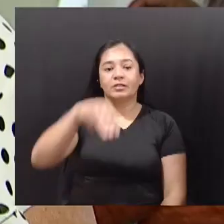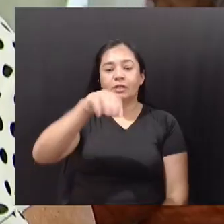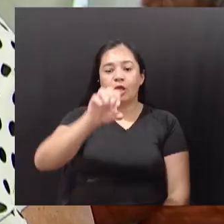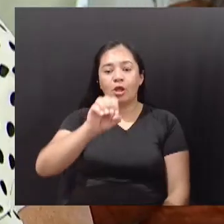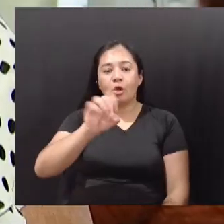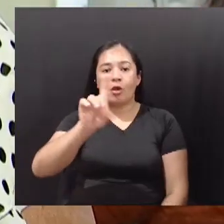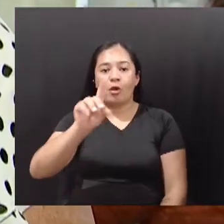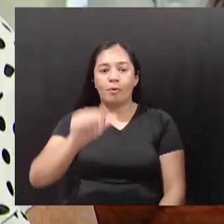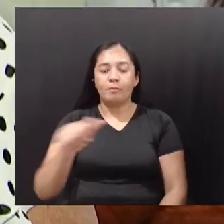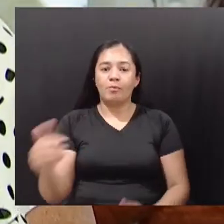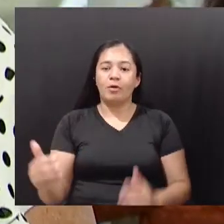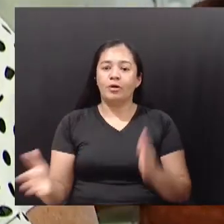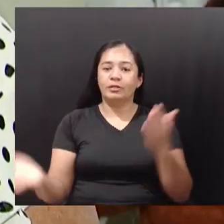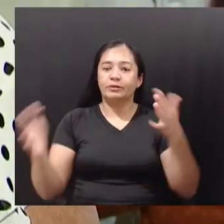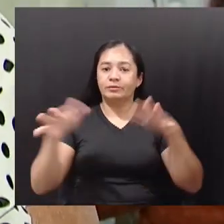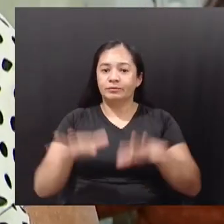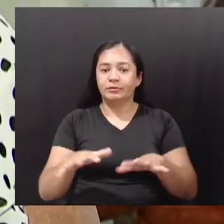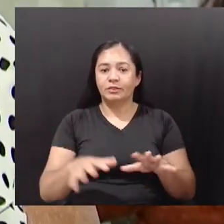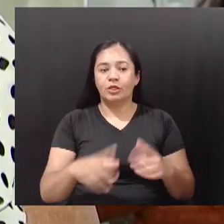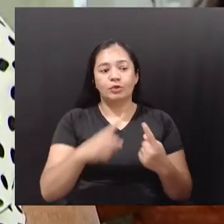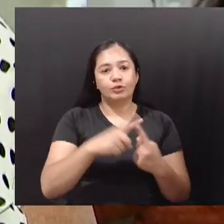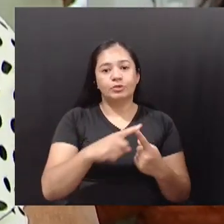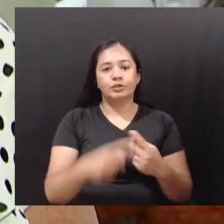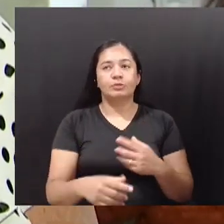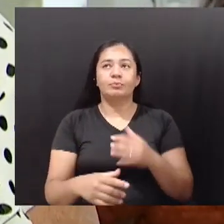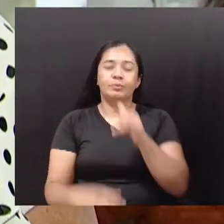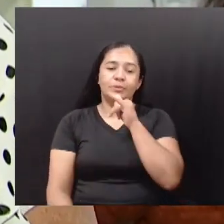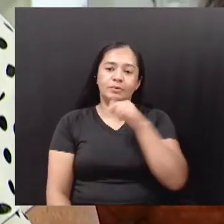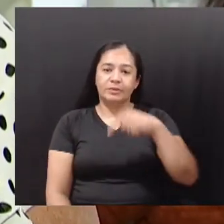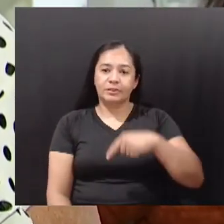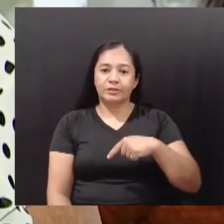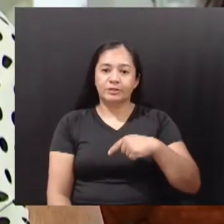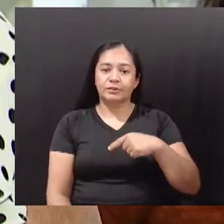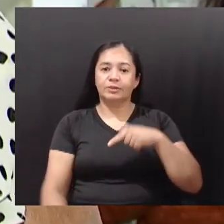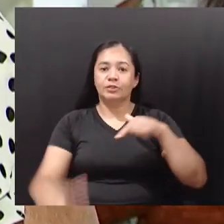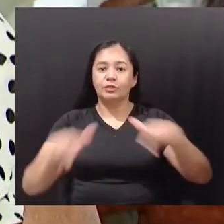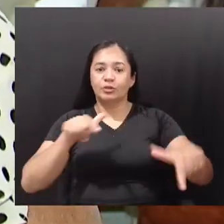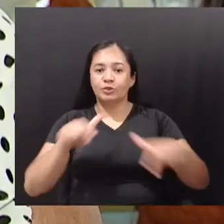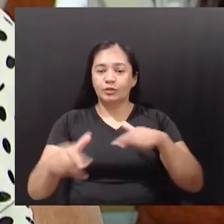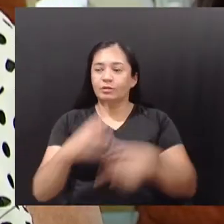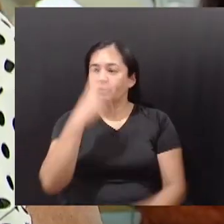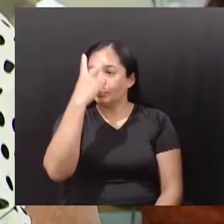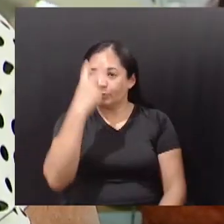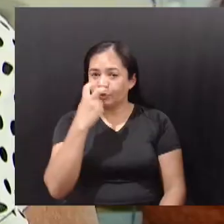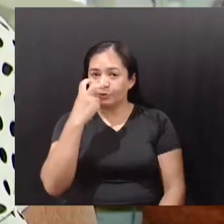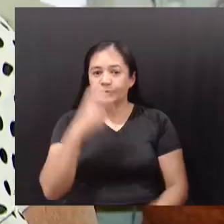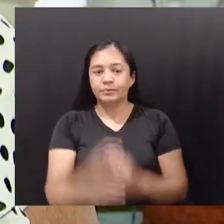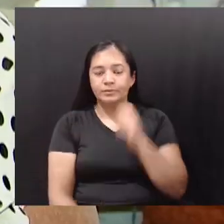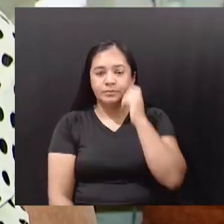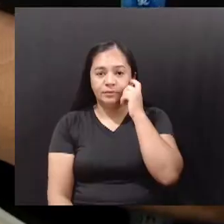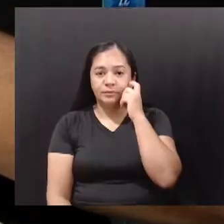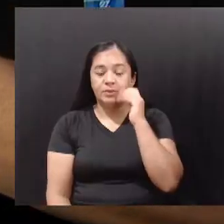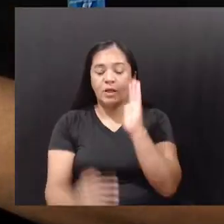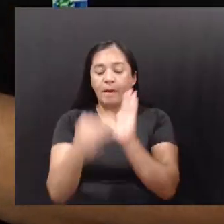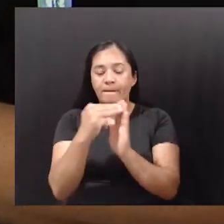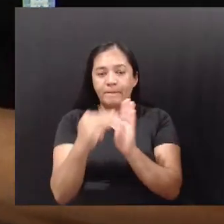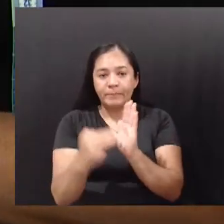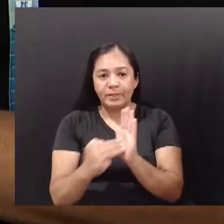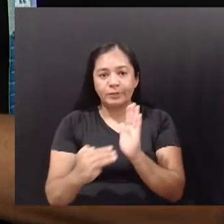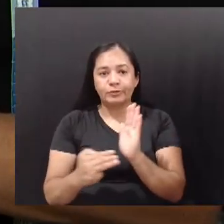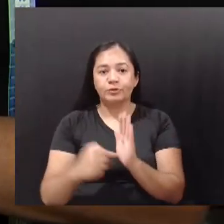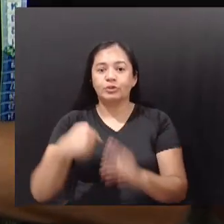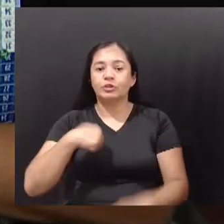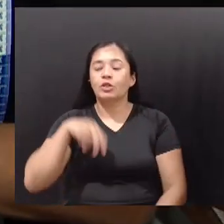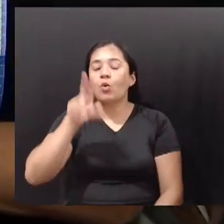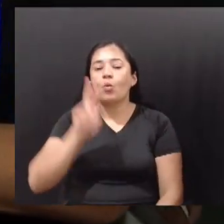de categoria. Então, por exemplo, aqui eu trabalho com um deficiente visual. Então, a metodologia que eu preciso utilizar é